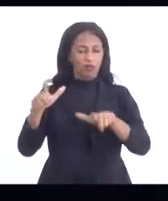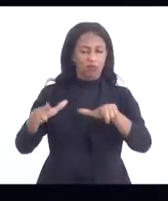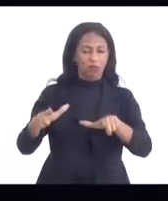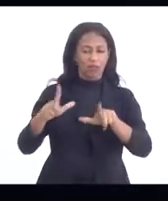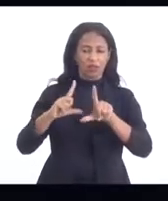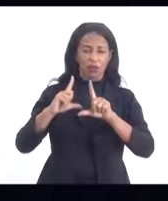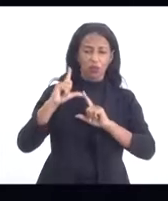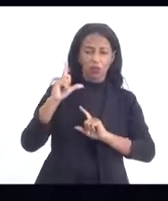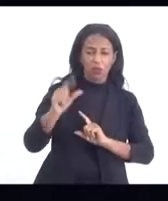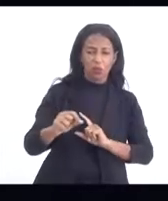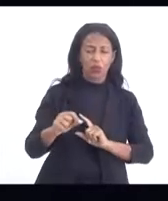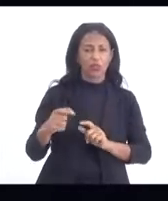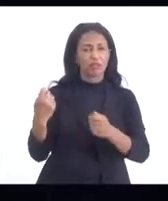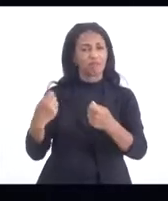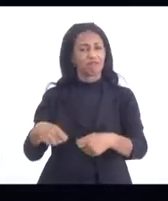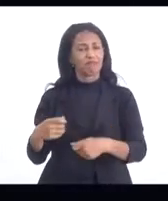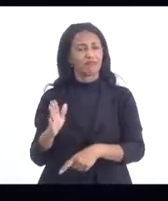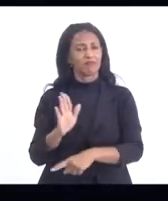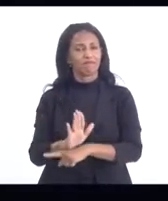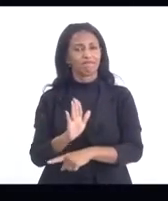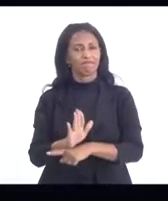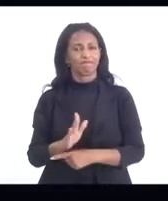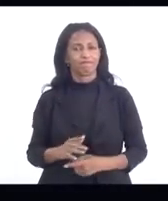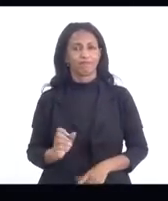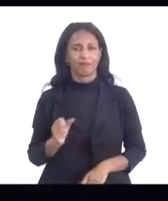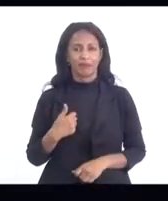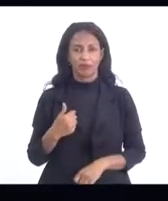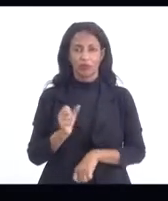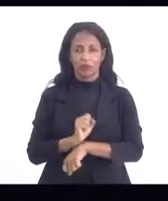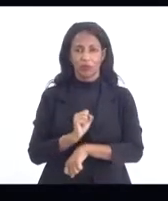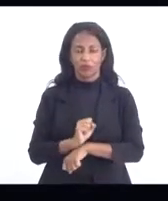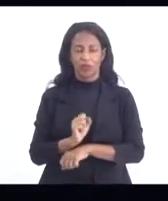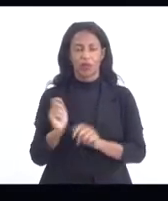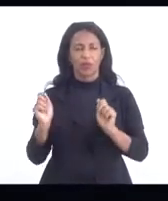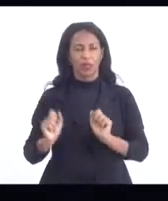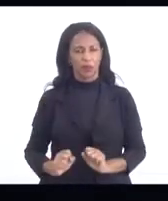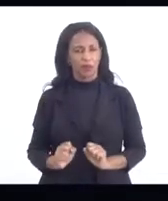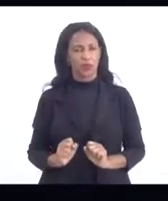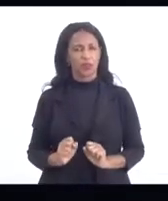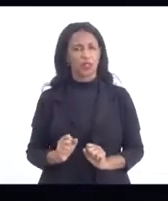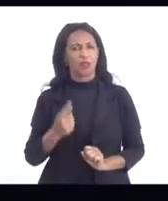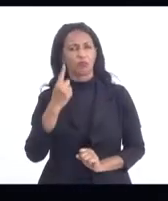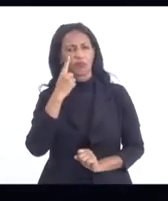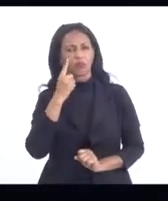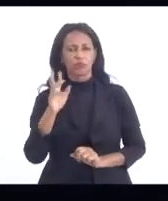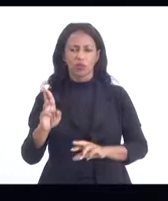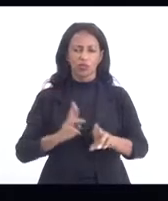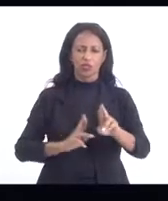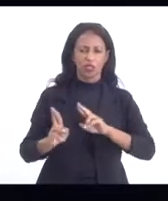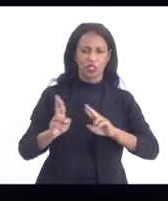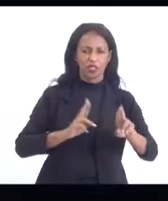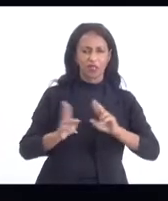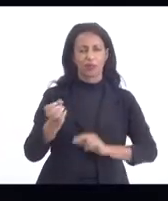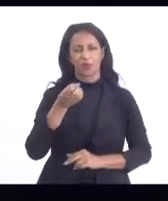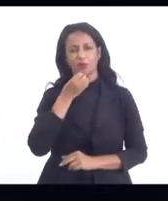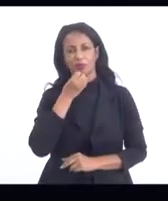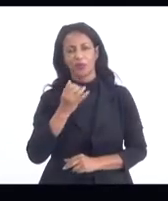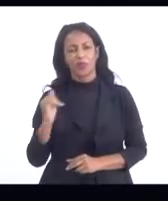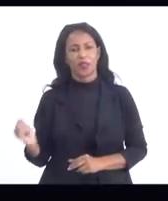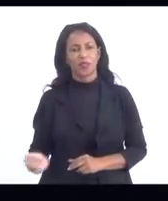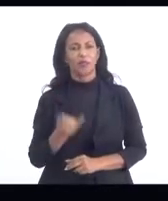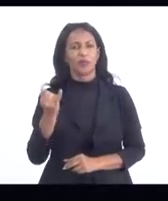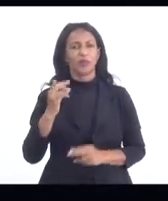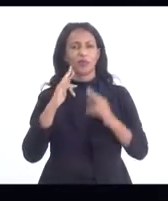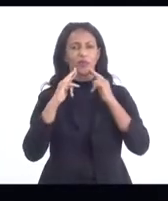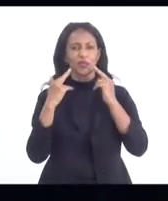e carente. E espero que possamos aí colher muitos frutos de tal, de importante reunião